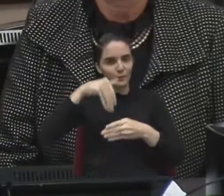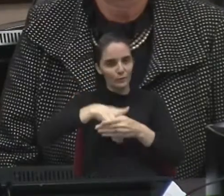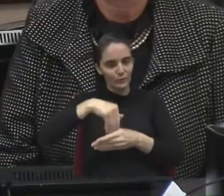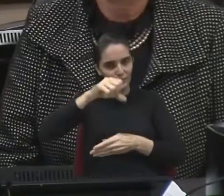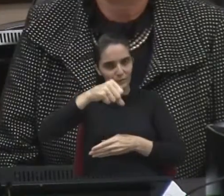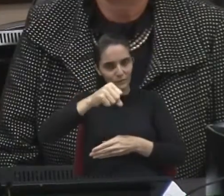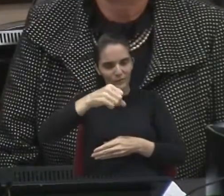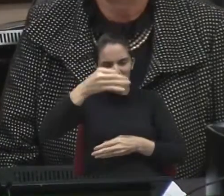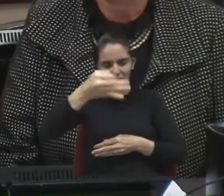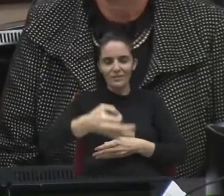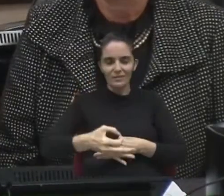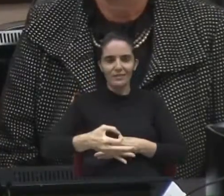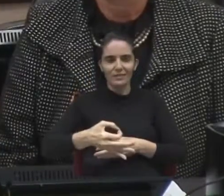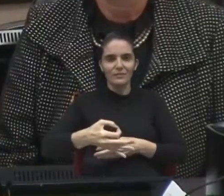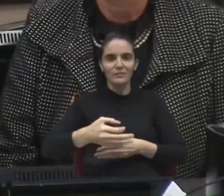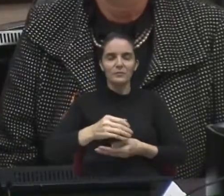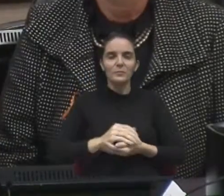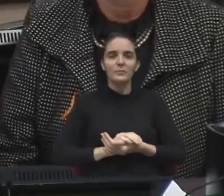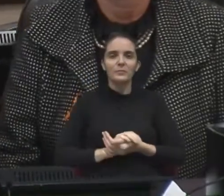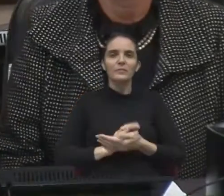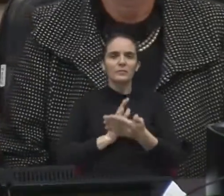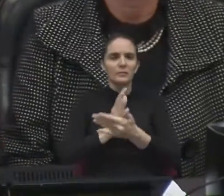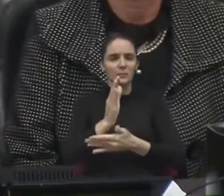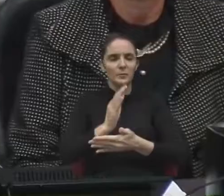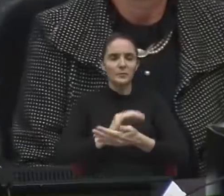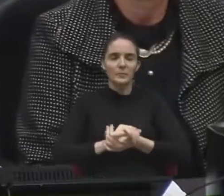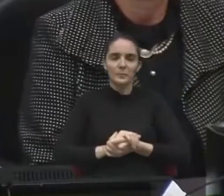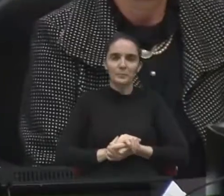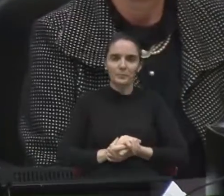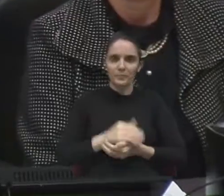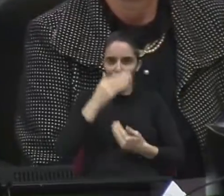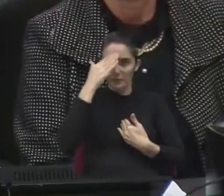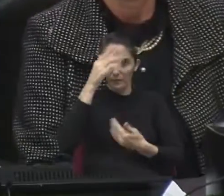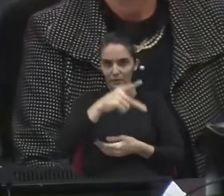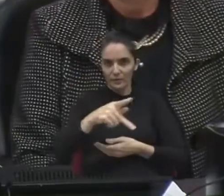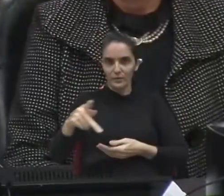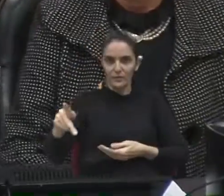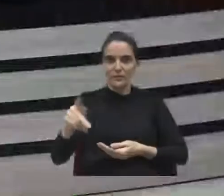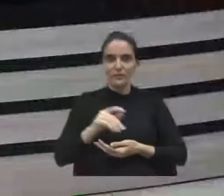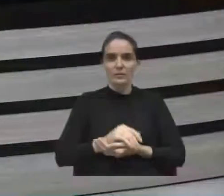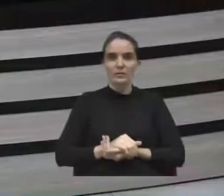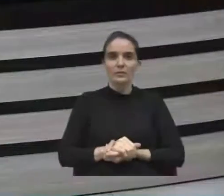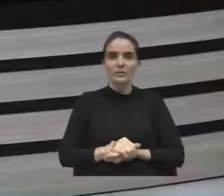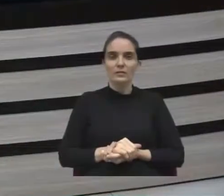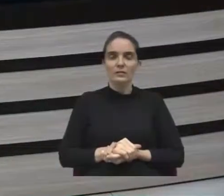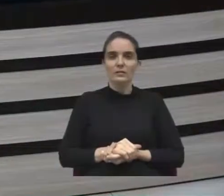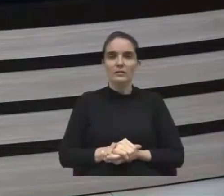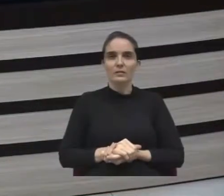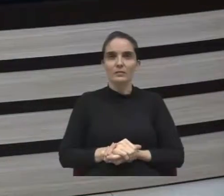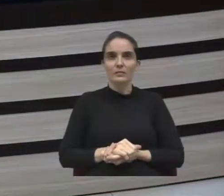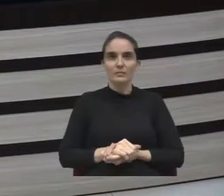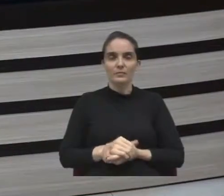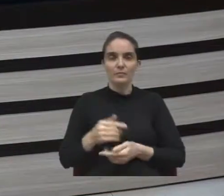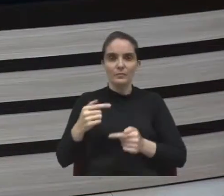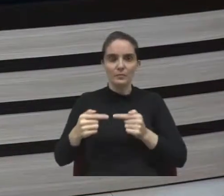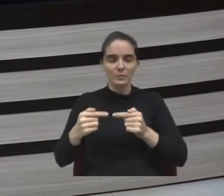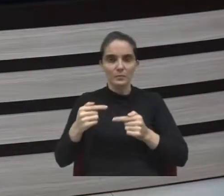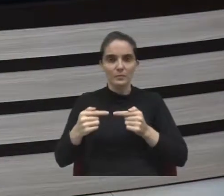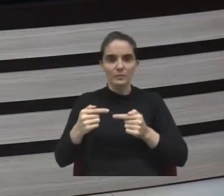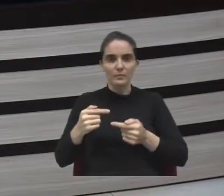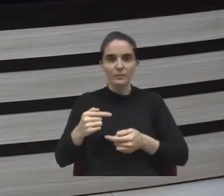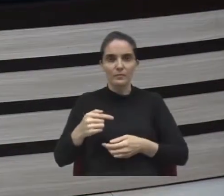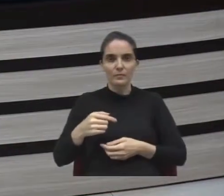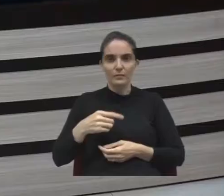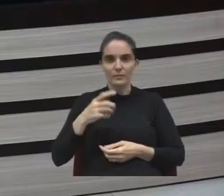certeza que receberemos esse voto sim de todos eles. Obrigado, presidente. Para discutir o projeto, o vereador Wagner